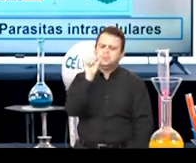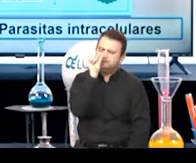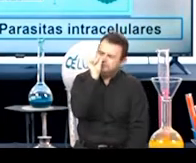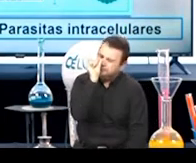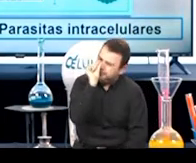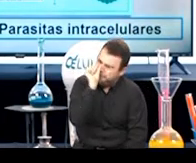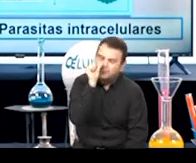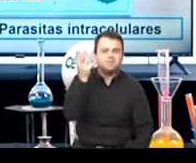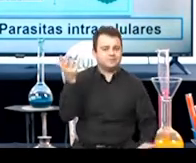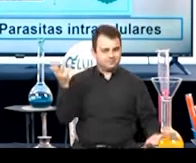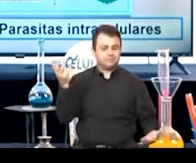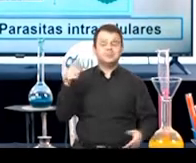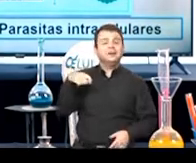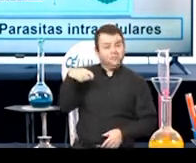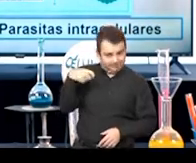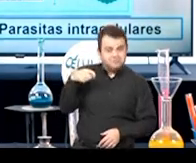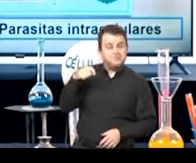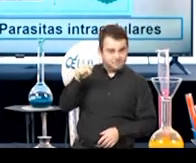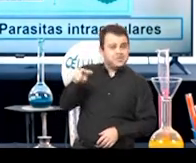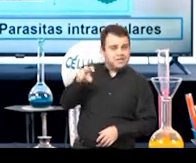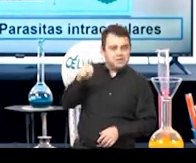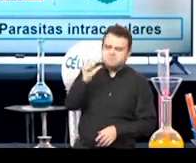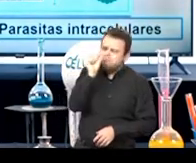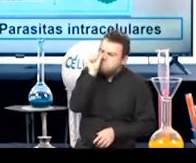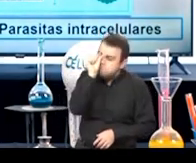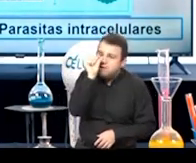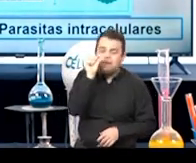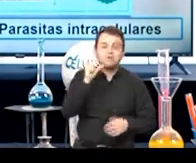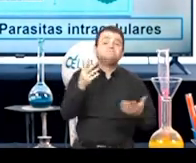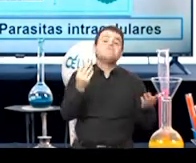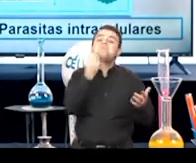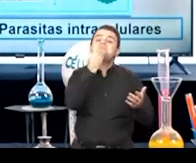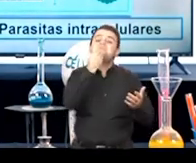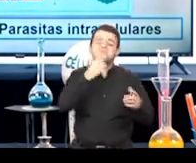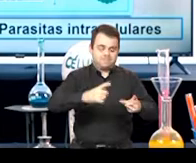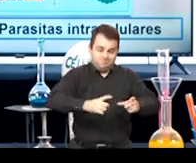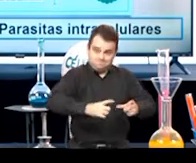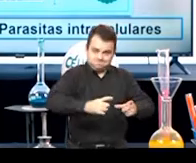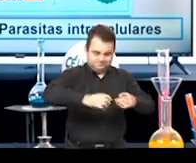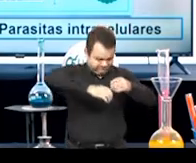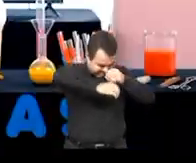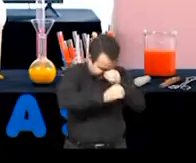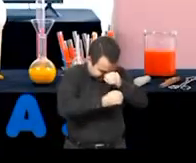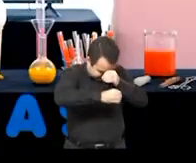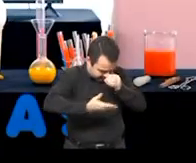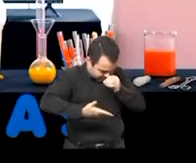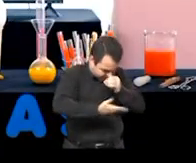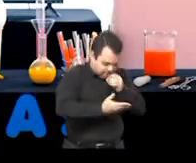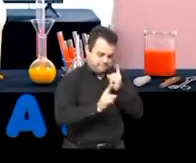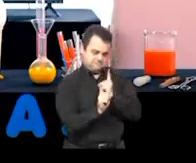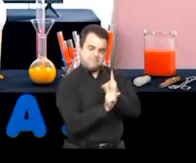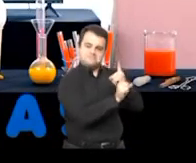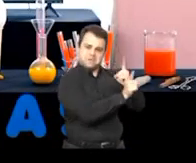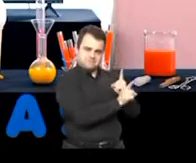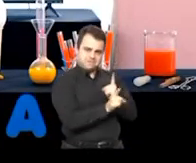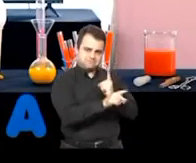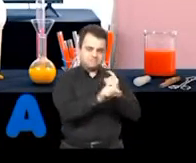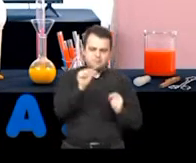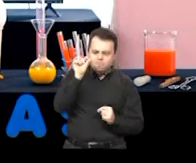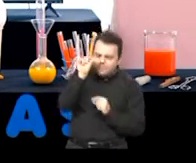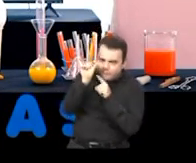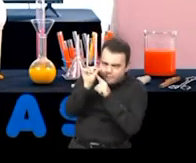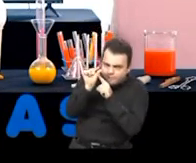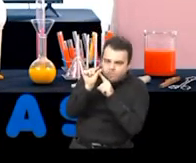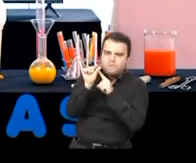pequena. Por isso, os vírus, eles só podem ser enxergados através de microscópios. Bom, mas além de